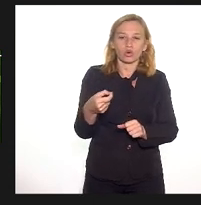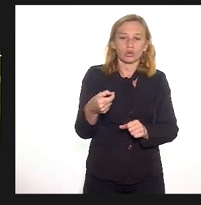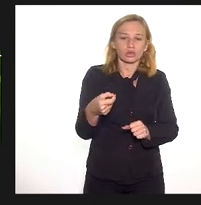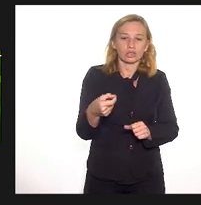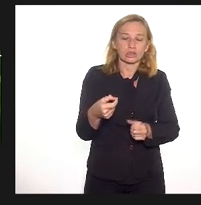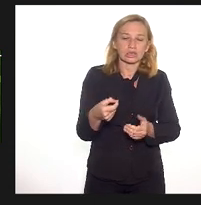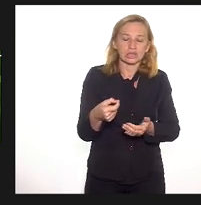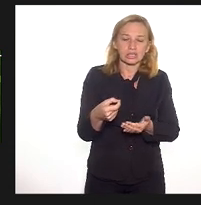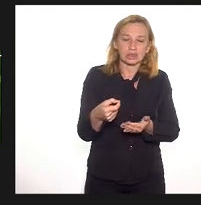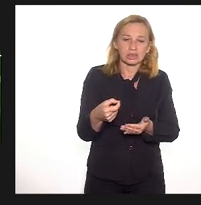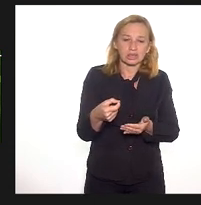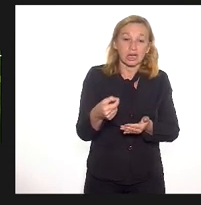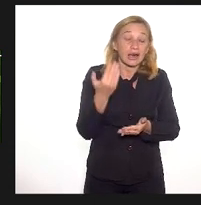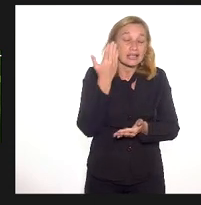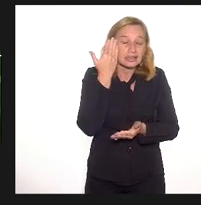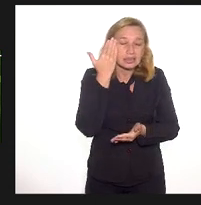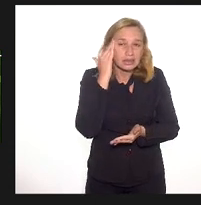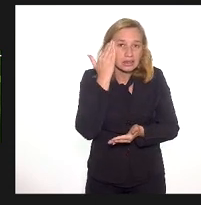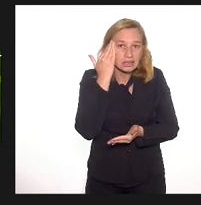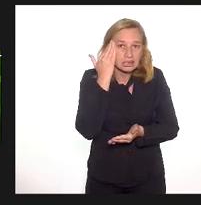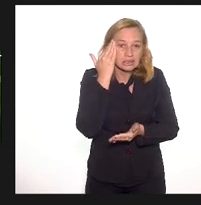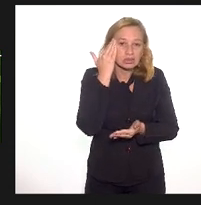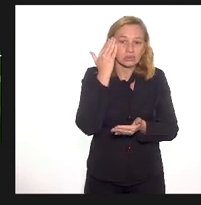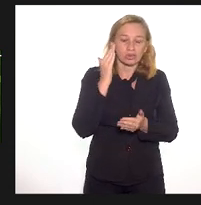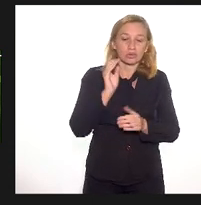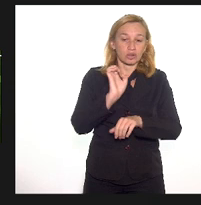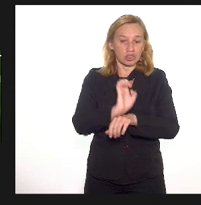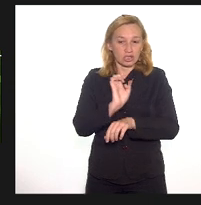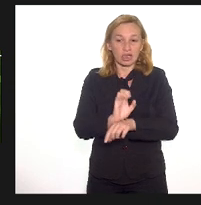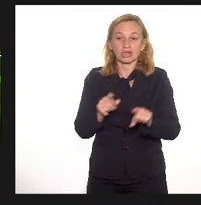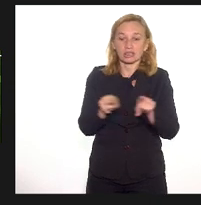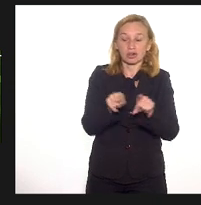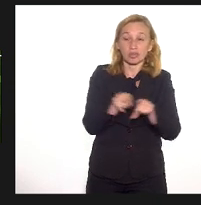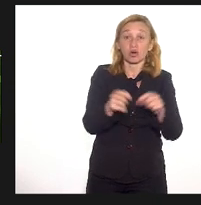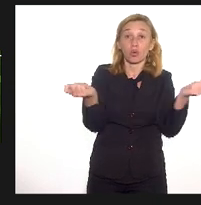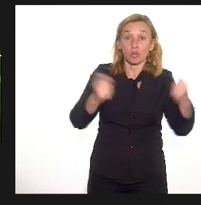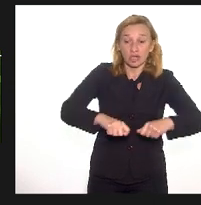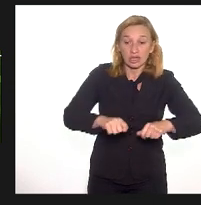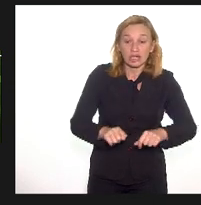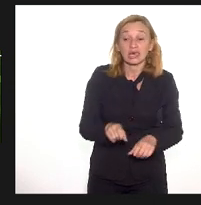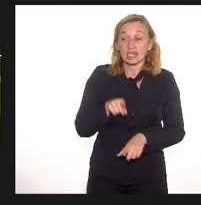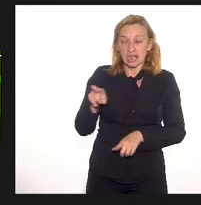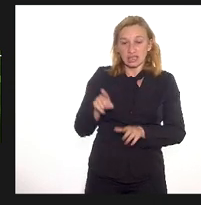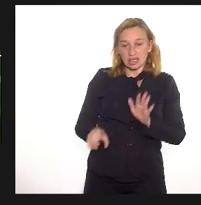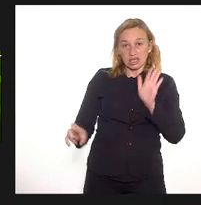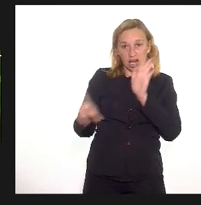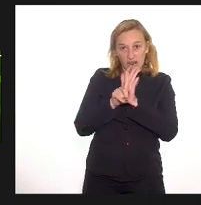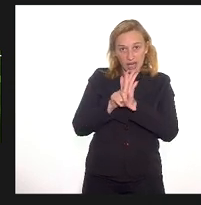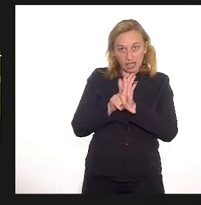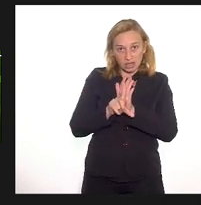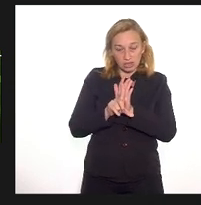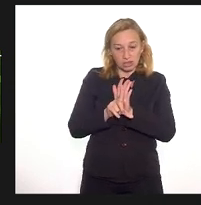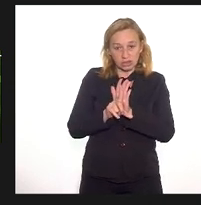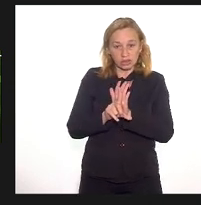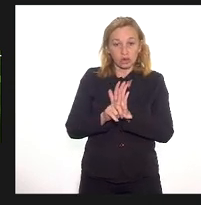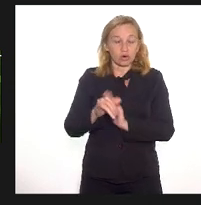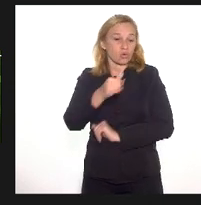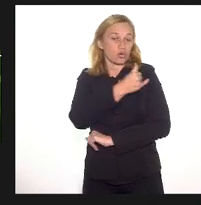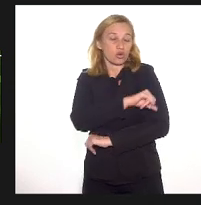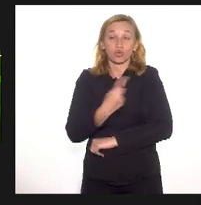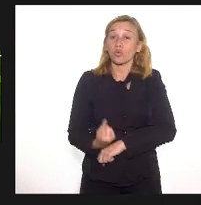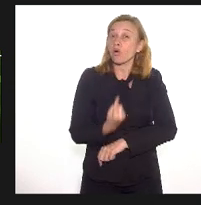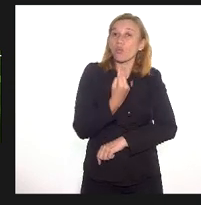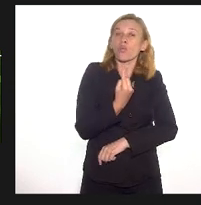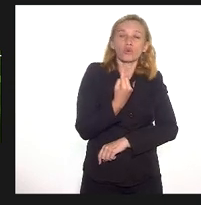passaram a entender os estados também como competentes, né? E essas leis, e o Rio não foi o único